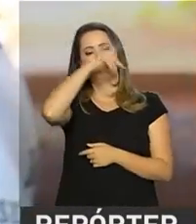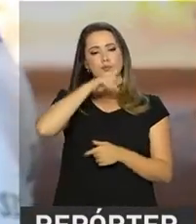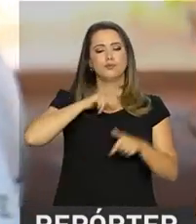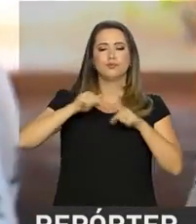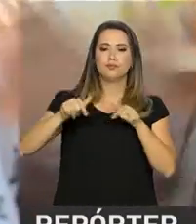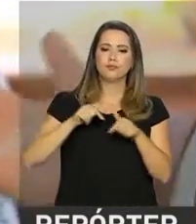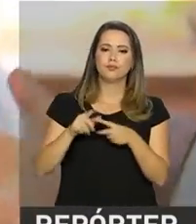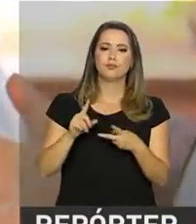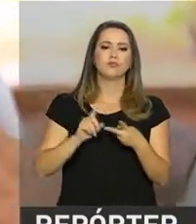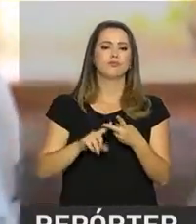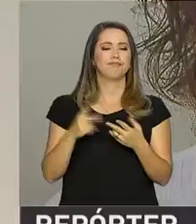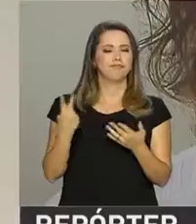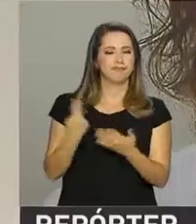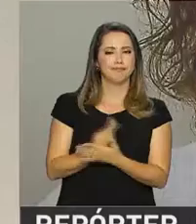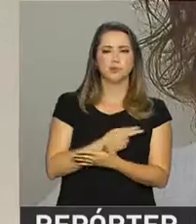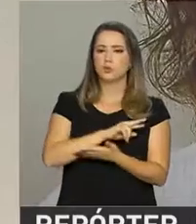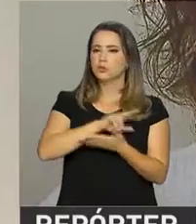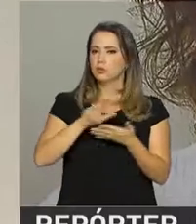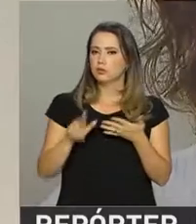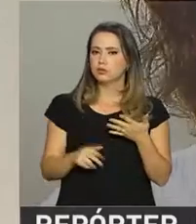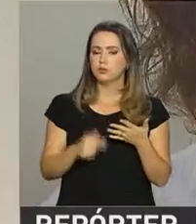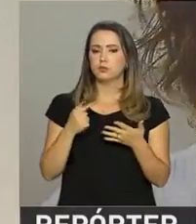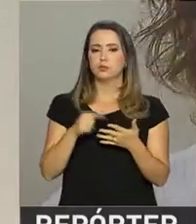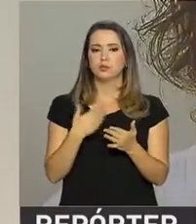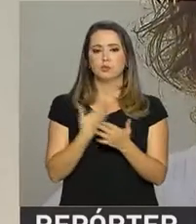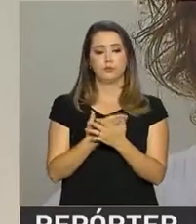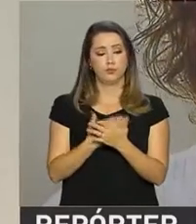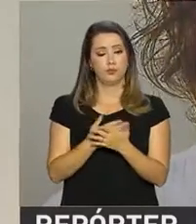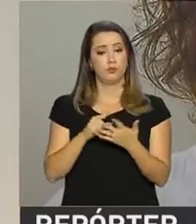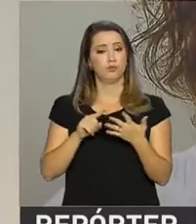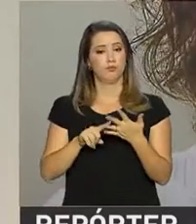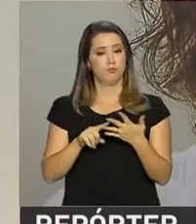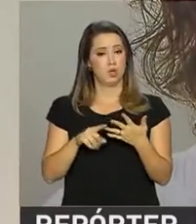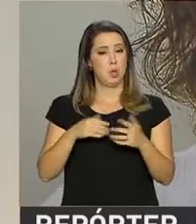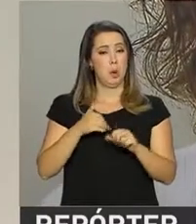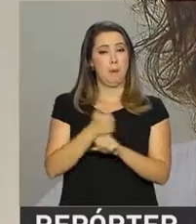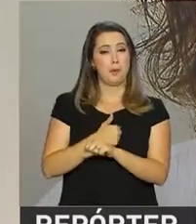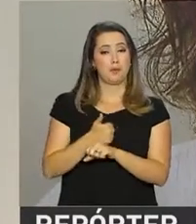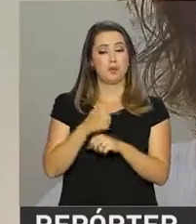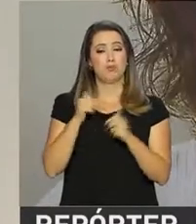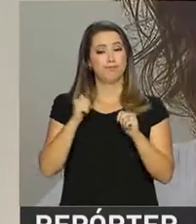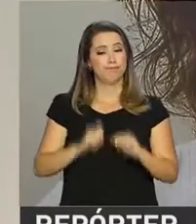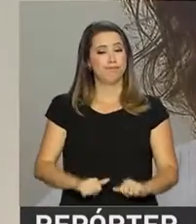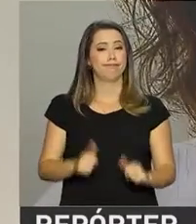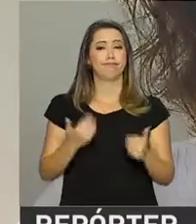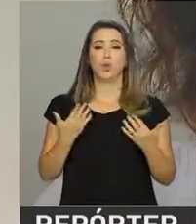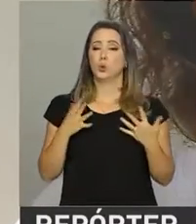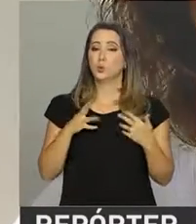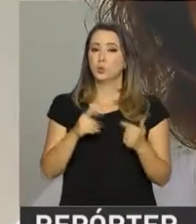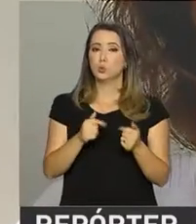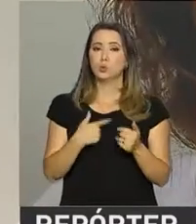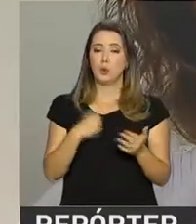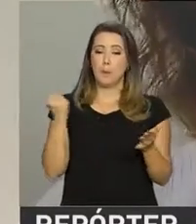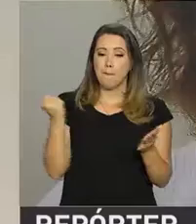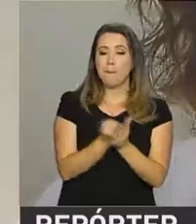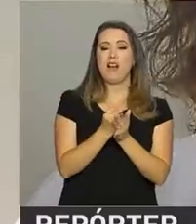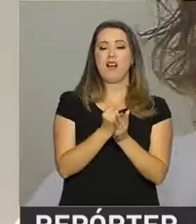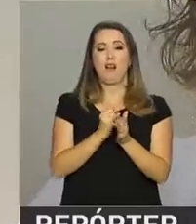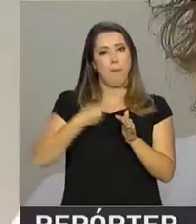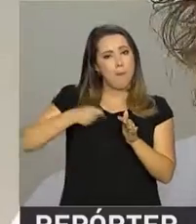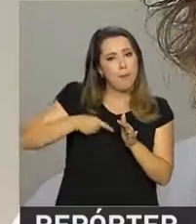trabalho realizar é nos estudos na profissão então traçam marcas profundas